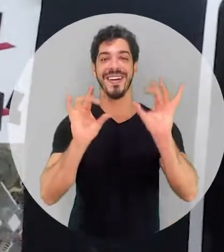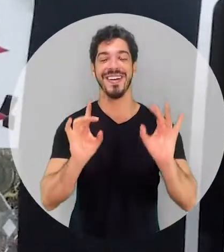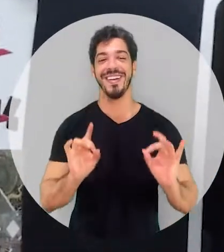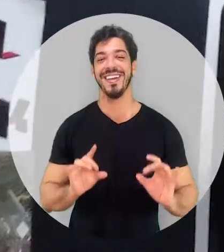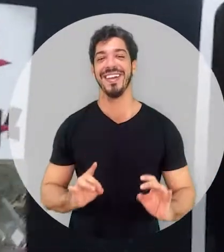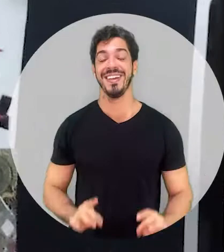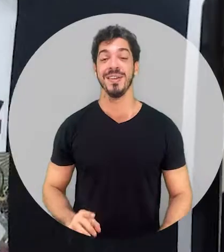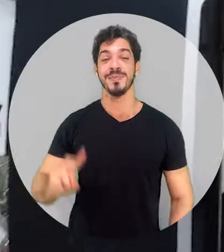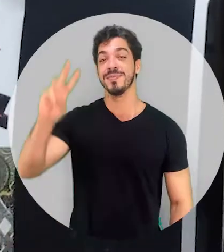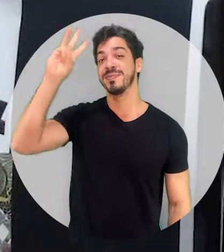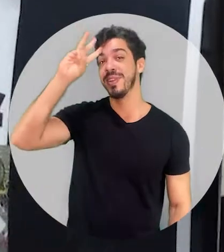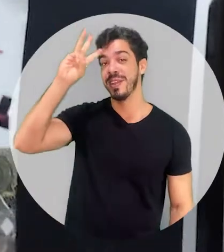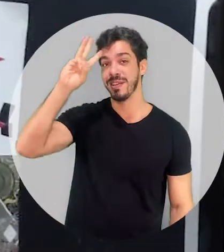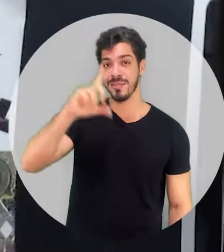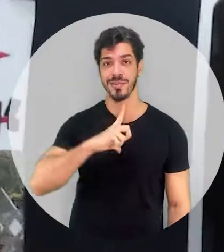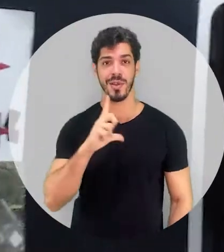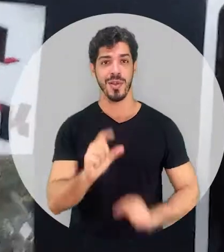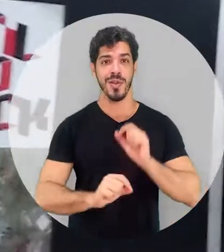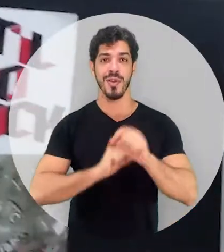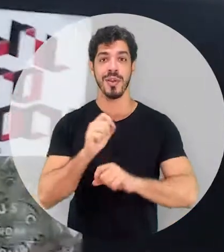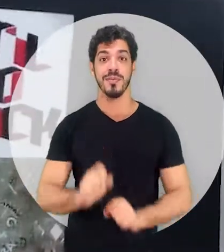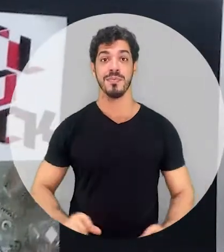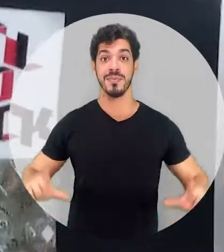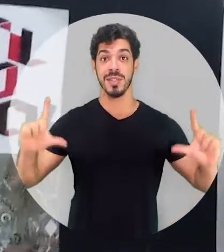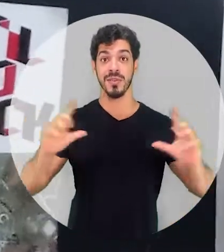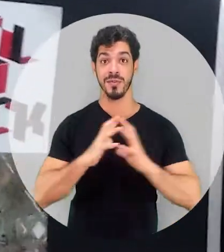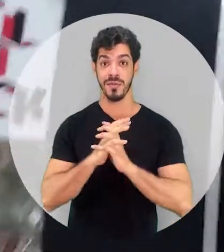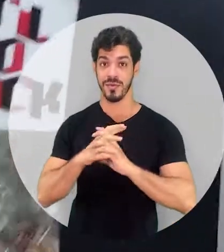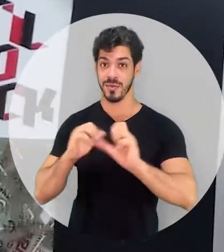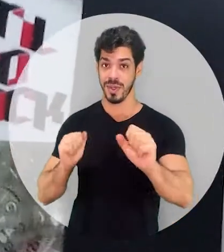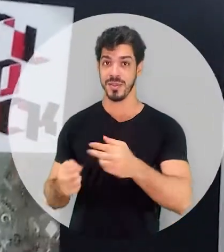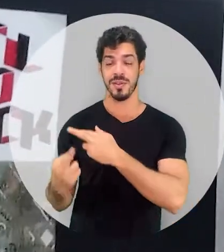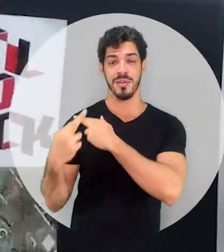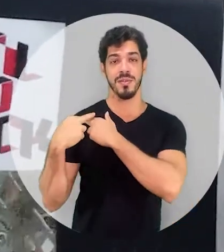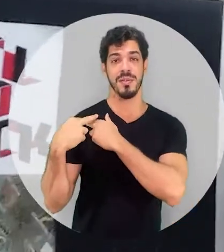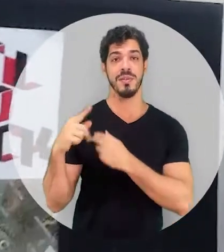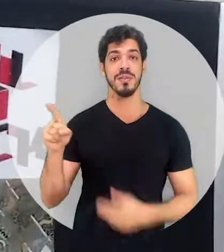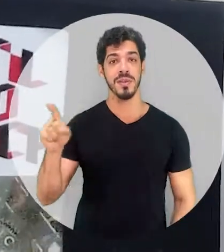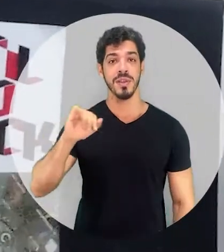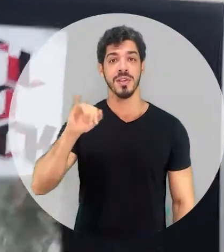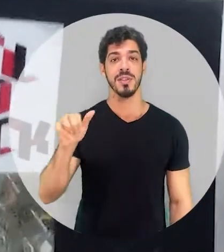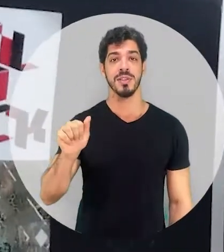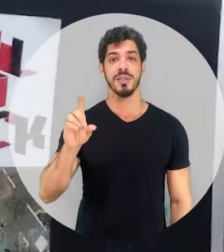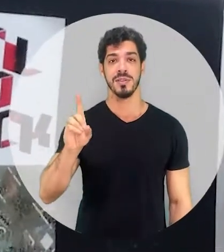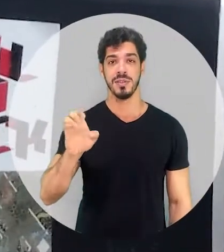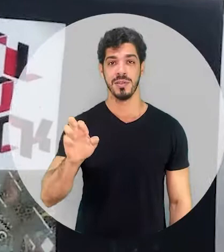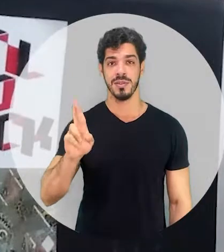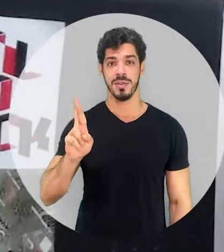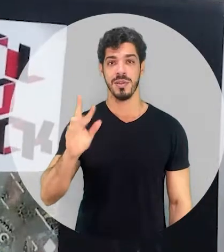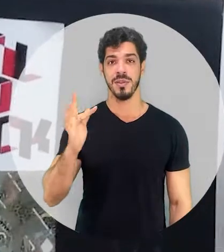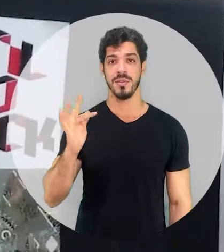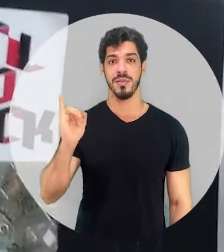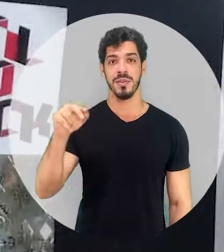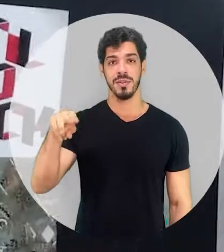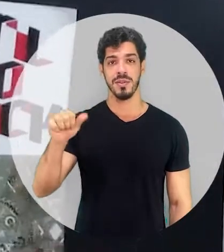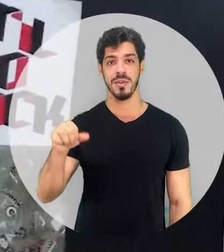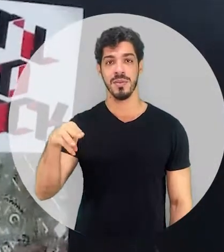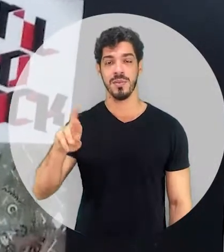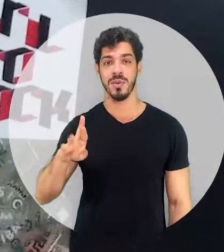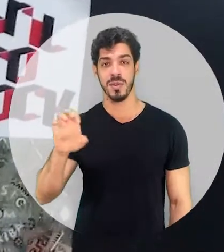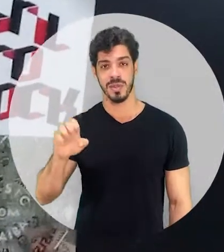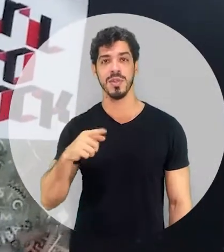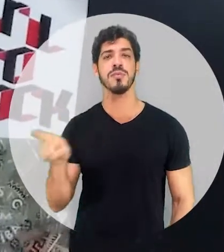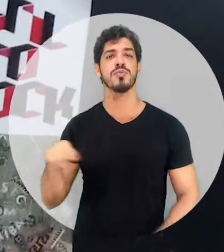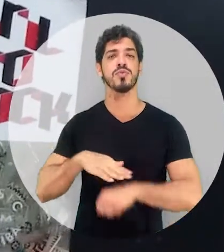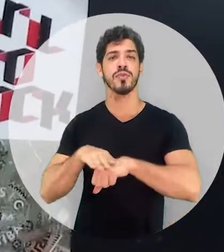traque. Nesta terça-feira, dia 12, o painel Funesc será comandado pelo maestro Jader Finamori. Uma